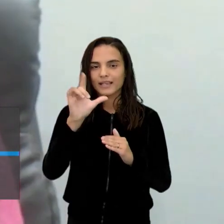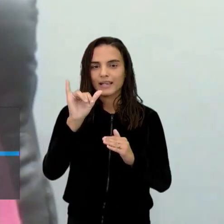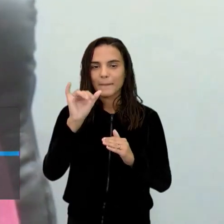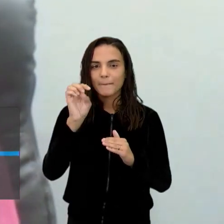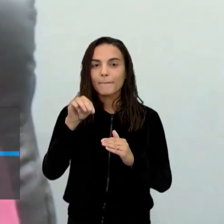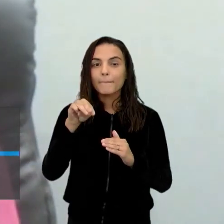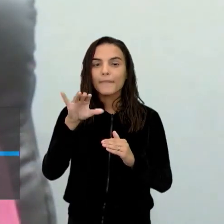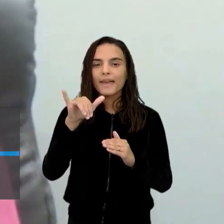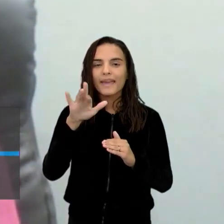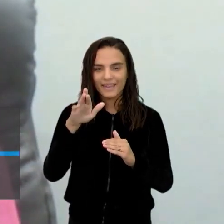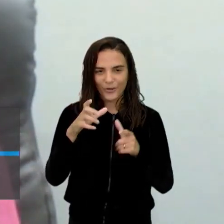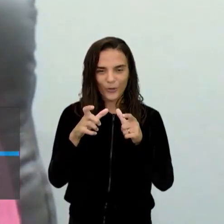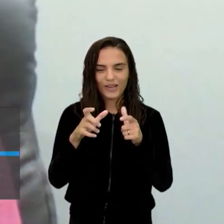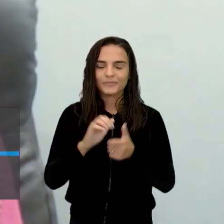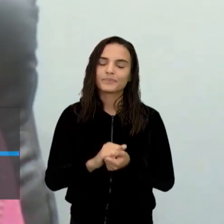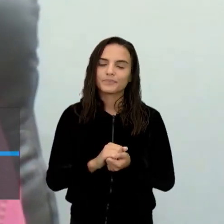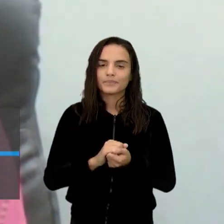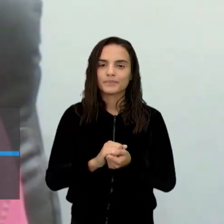ano.